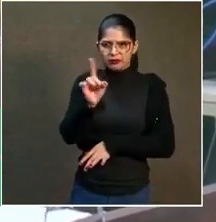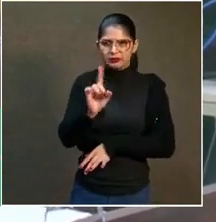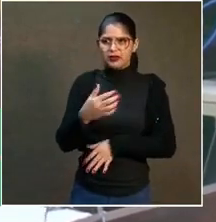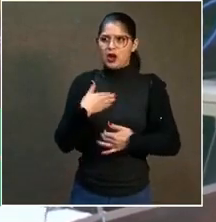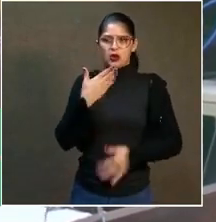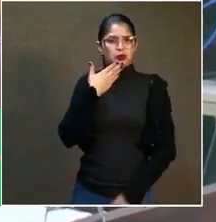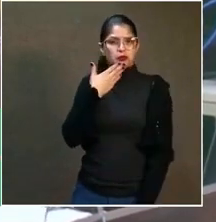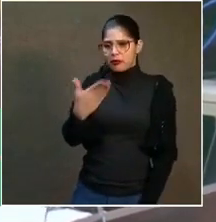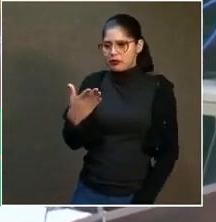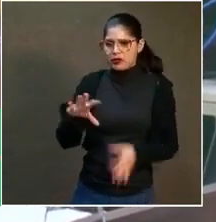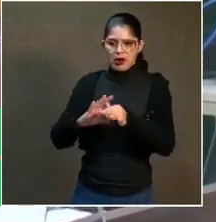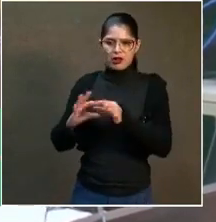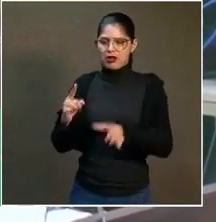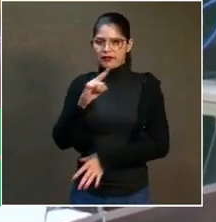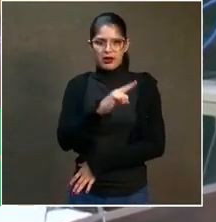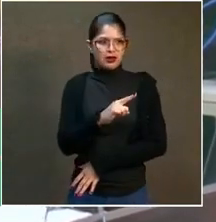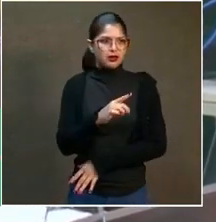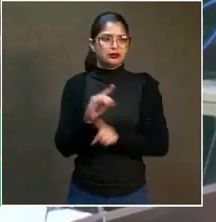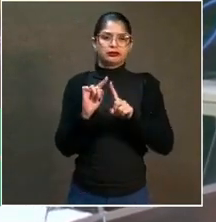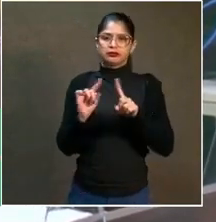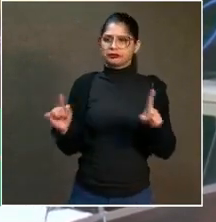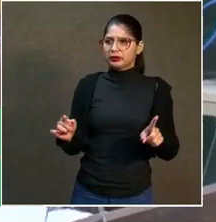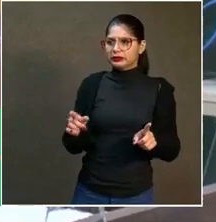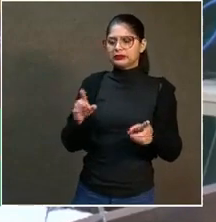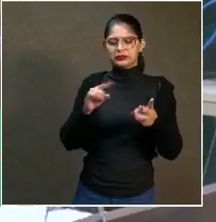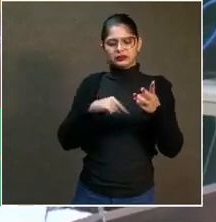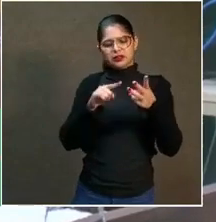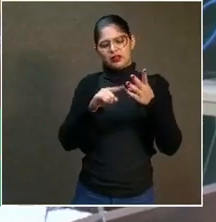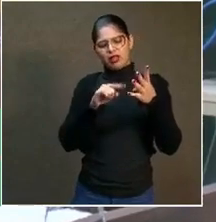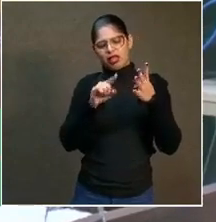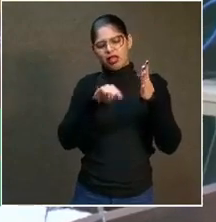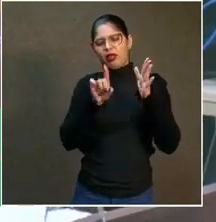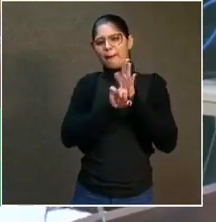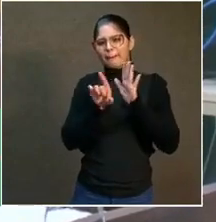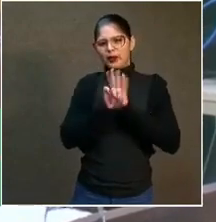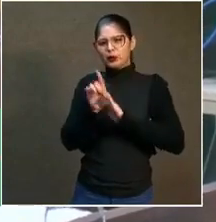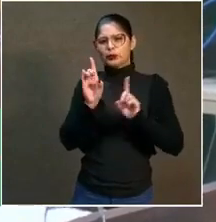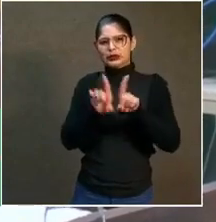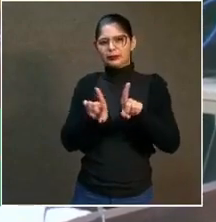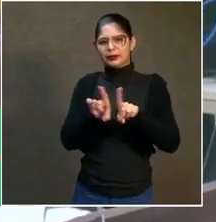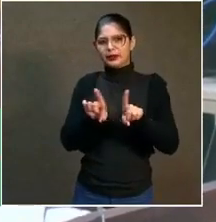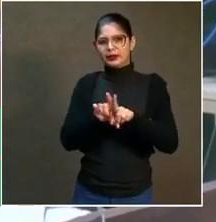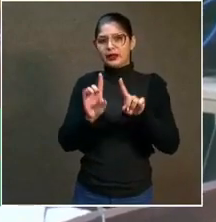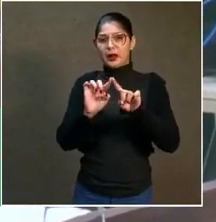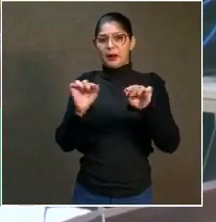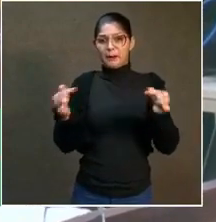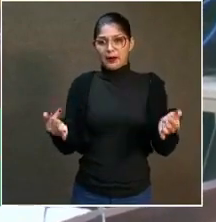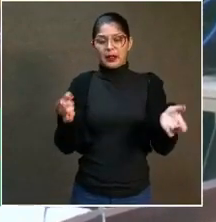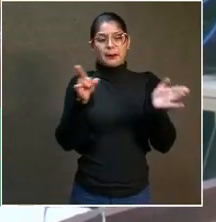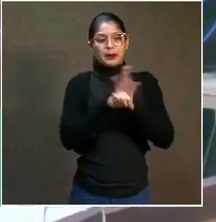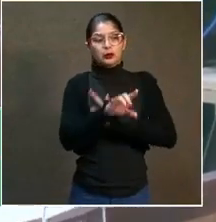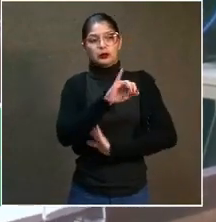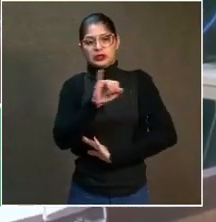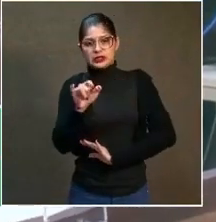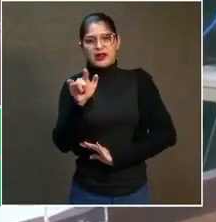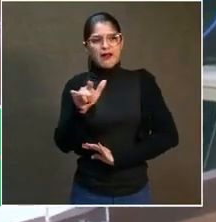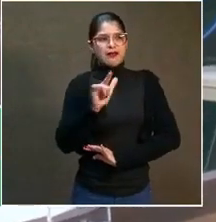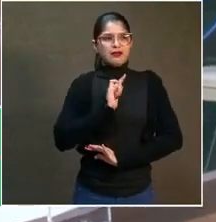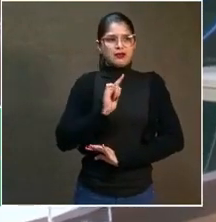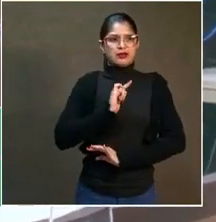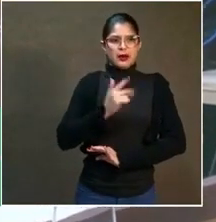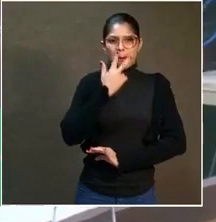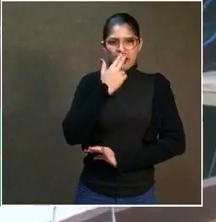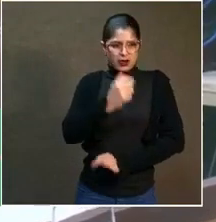Eu não vim pedir absolvição. Mas vai ser feito duas outras perguntas posteriormente. Vai ser feita a pergunta se ele agiu